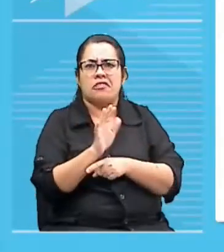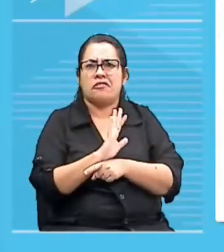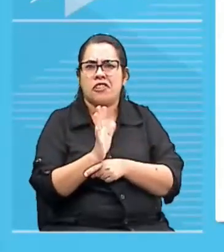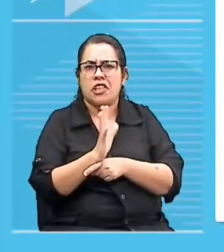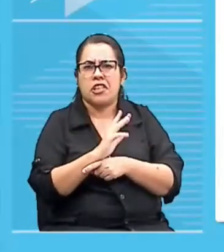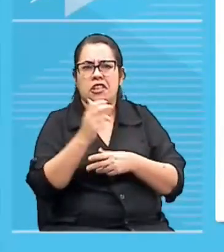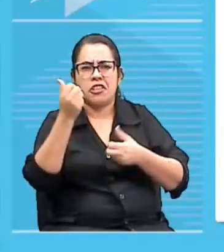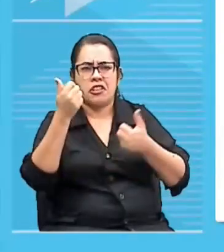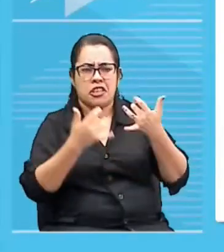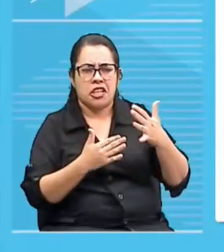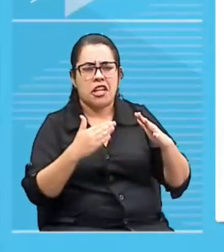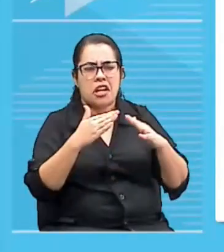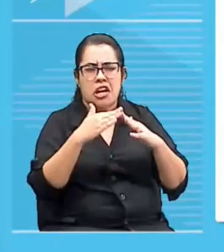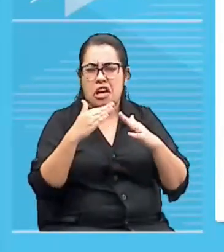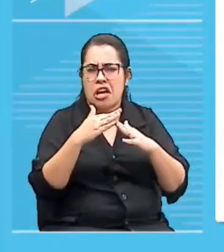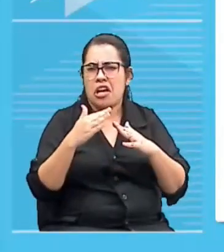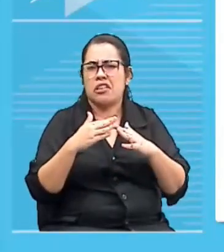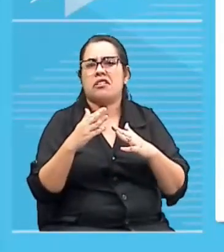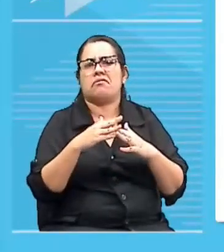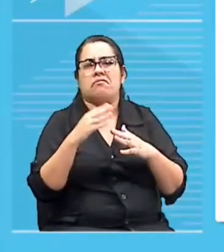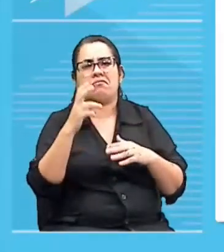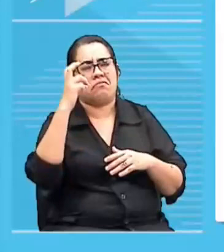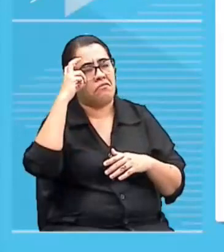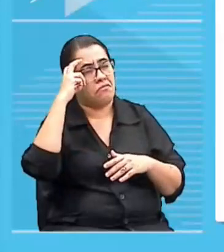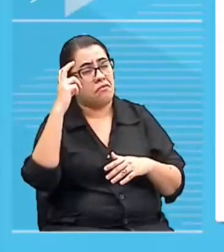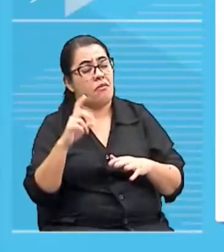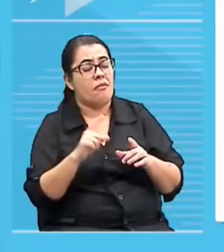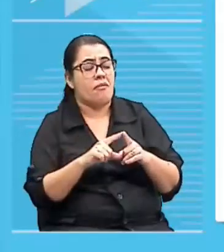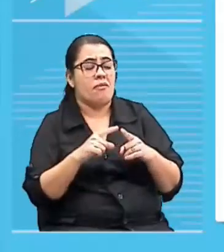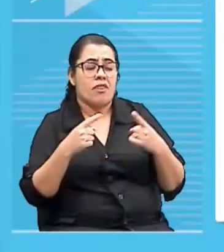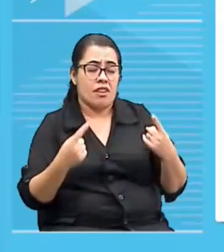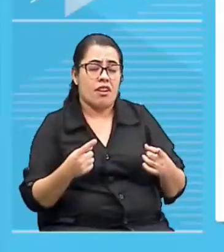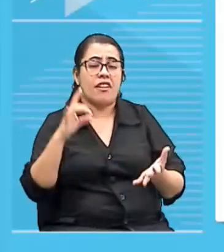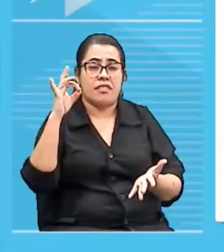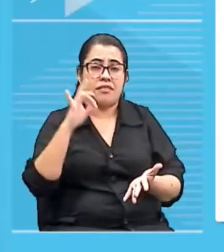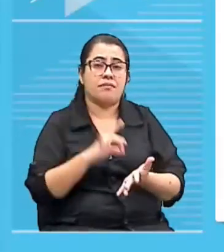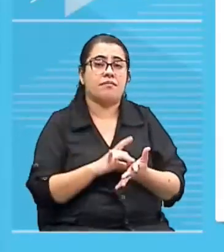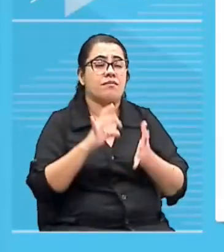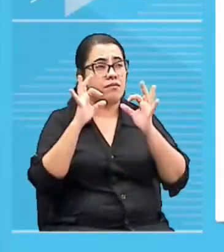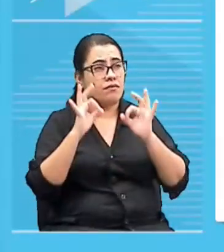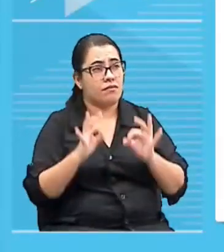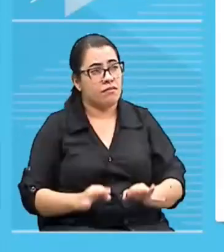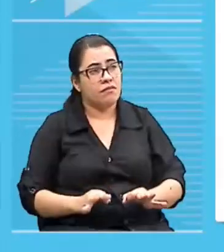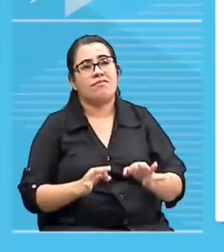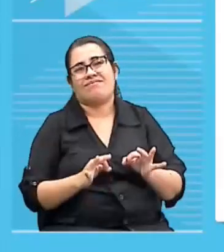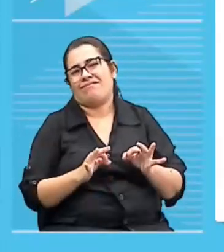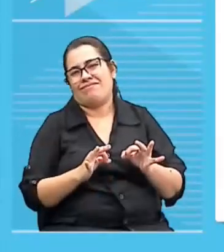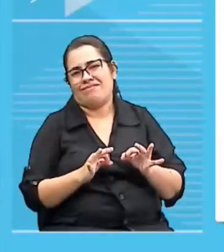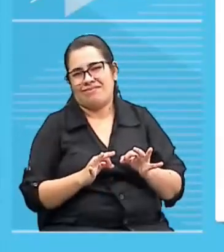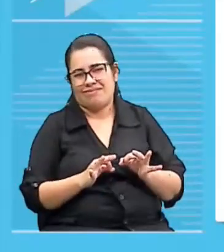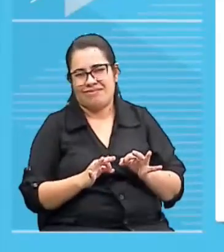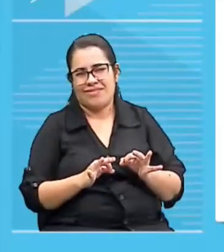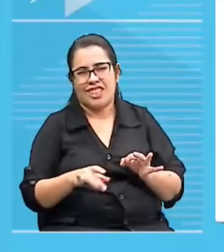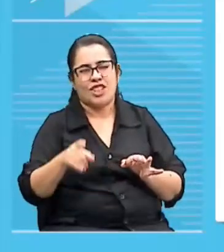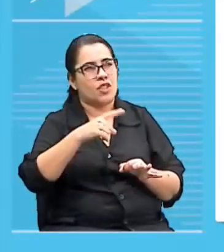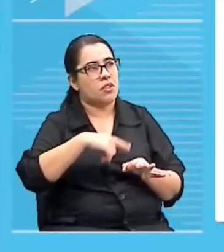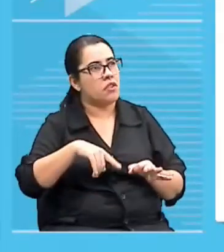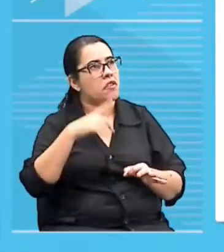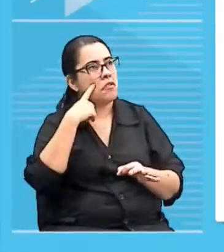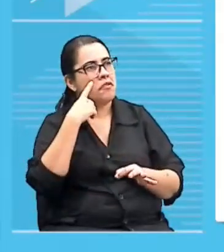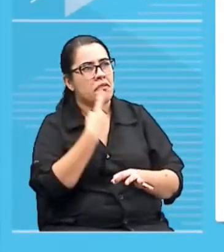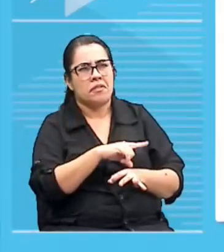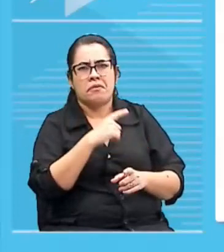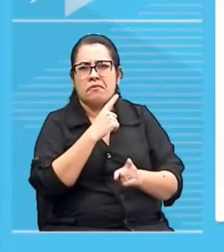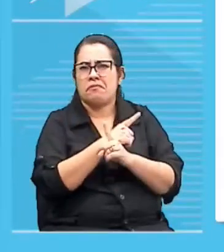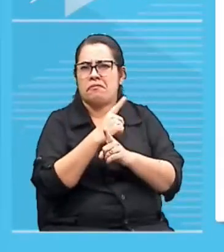filmes falando de casas inteligentes, por exemplo. Mas hoje é algo real, é algo que já é